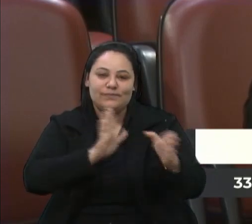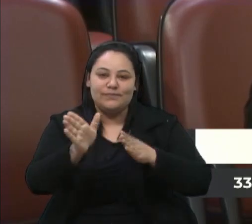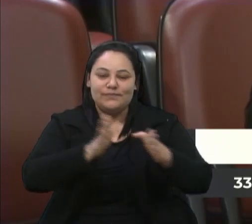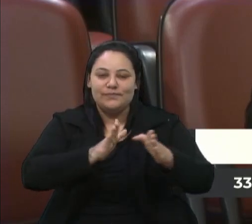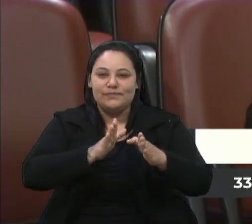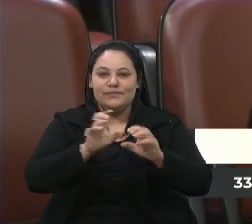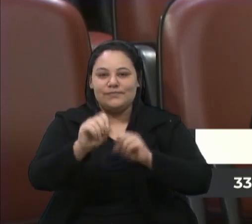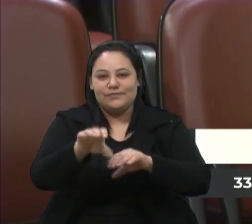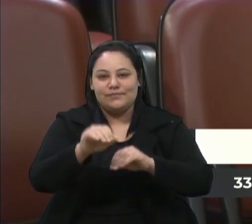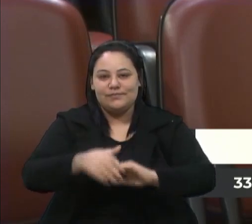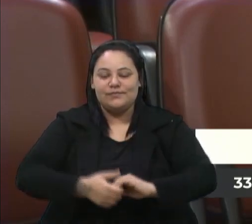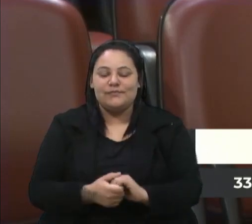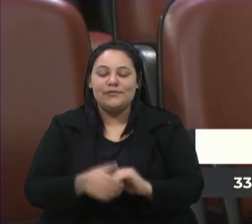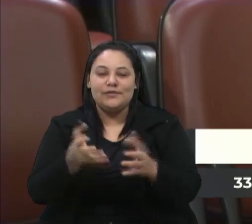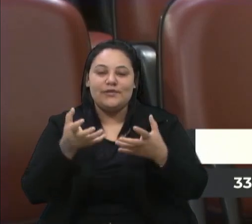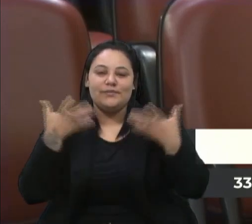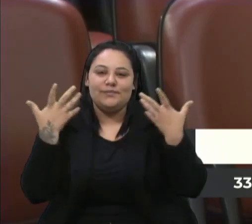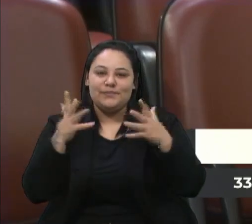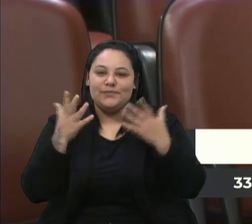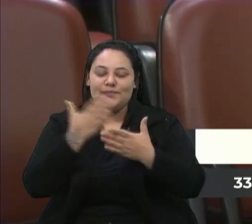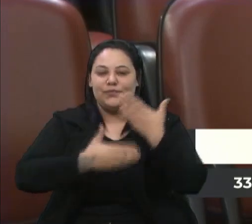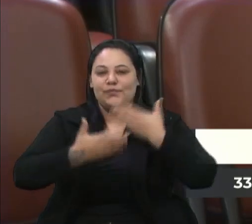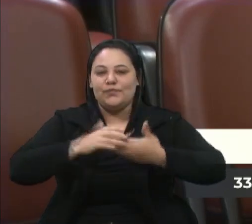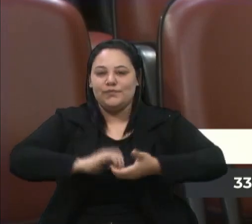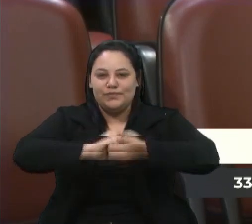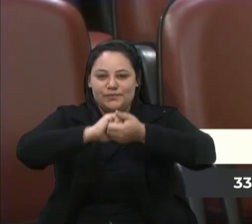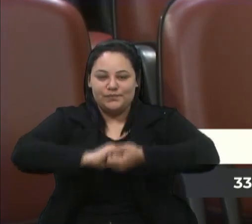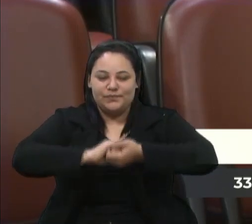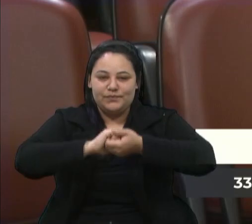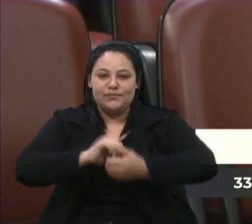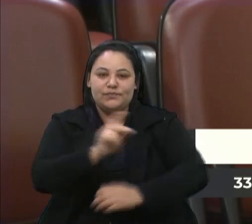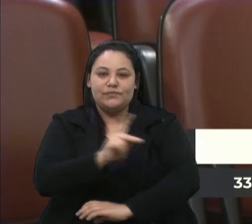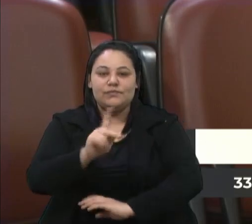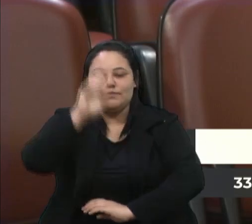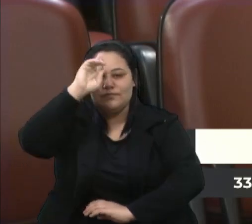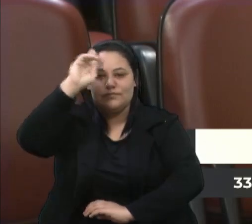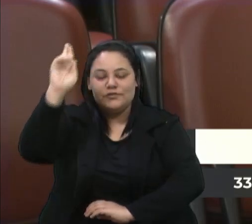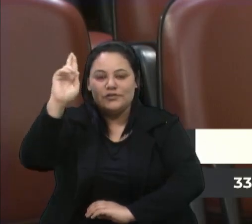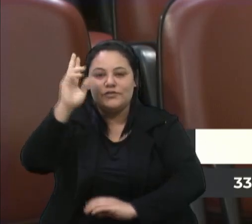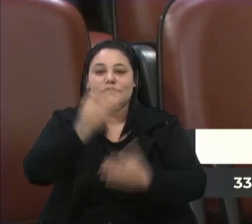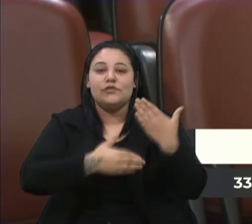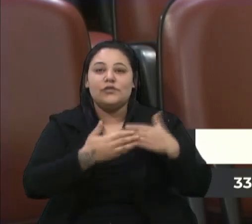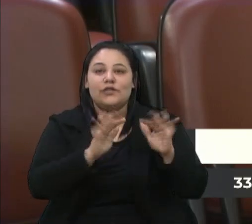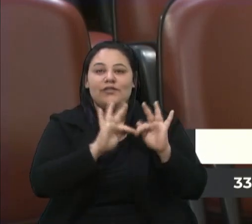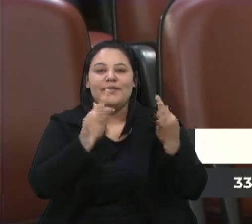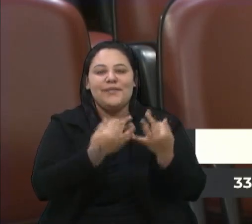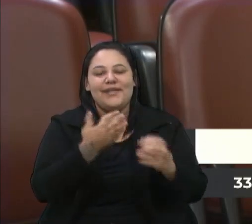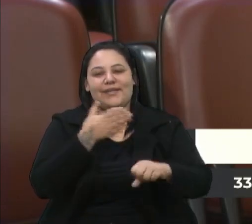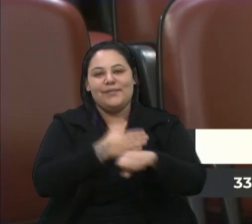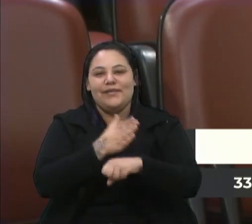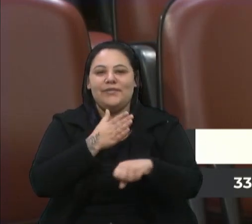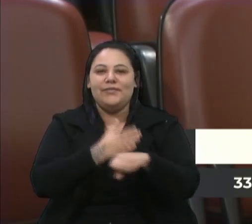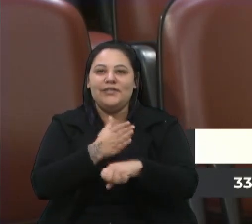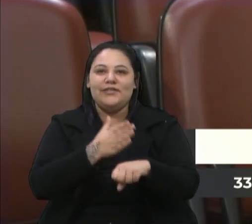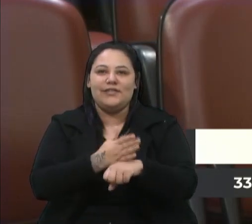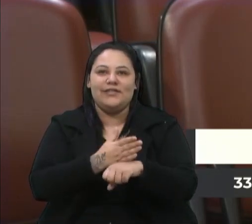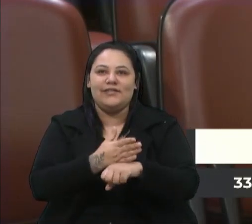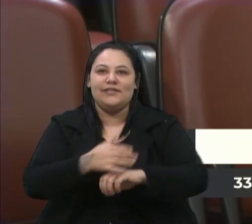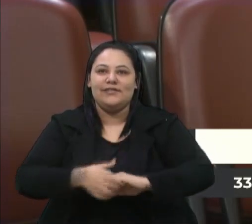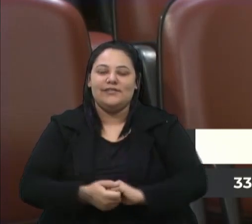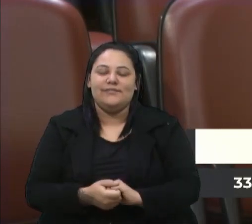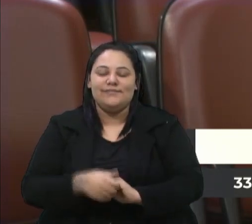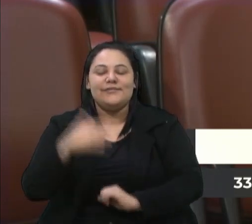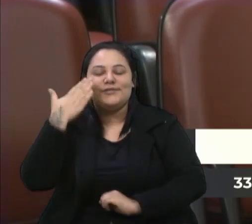quero parabenizar vocês, cumprimentar os diretores, os alunos, toda aquela família, né, envolvida, que é uma família, eu sei